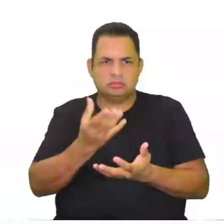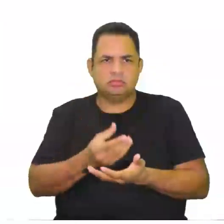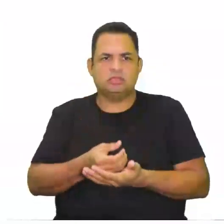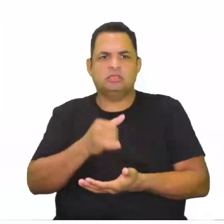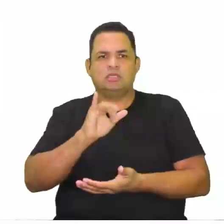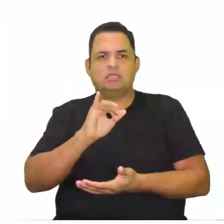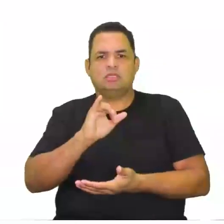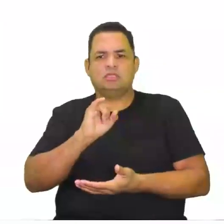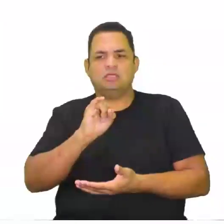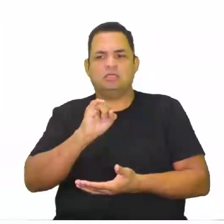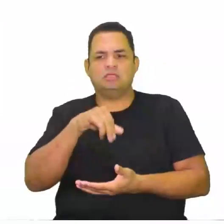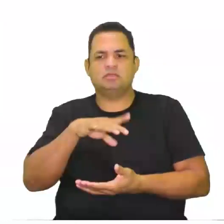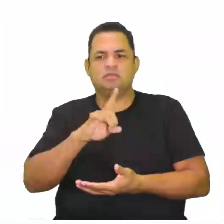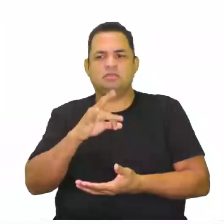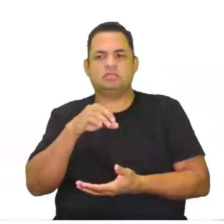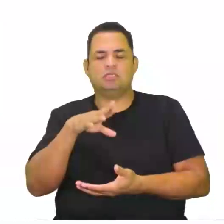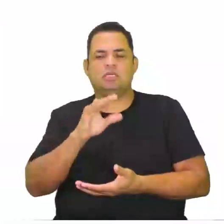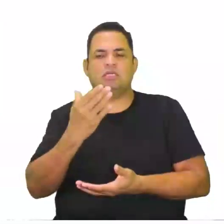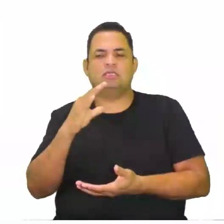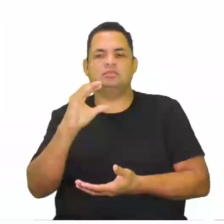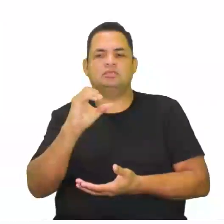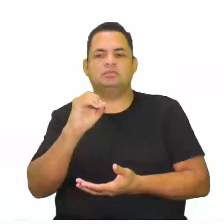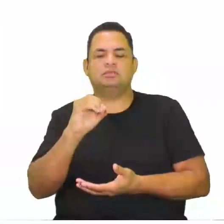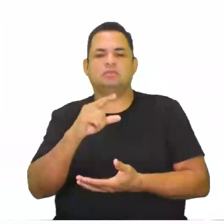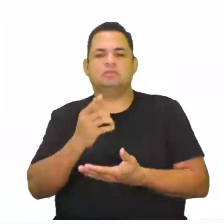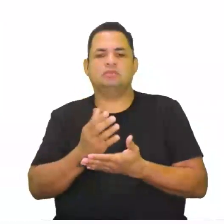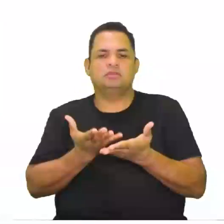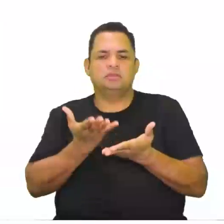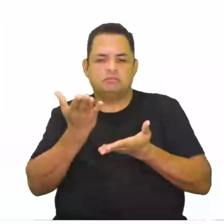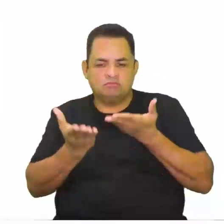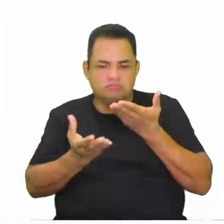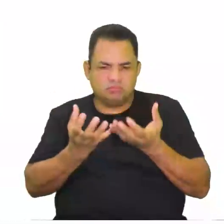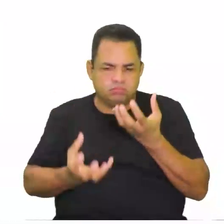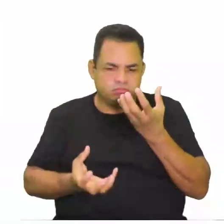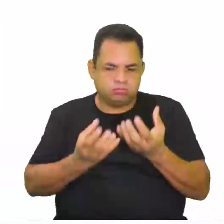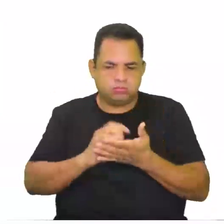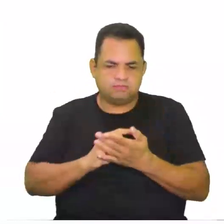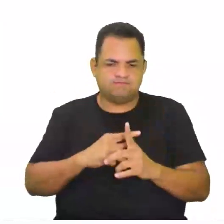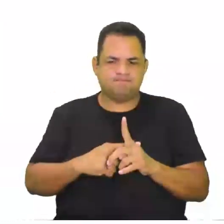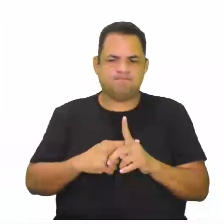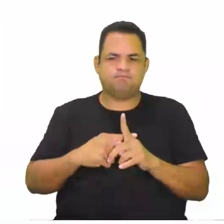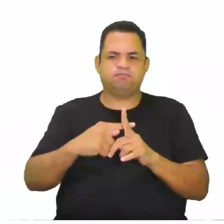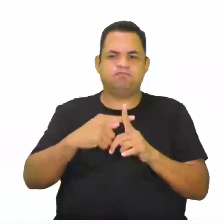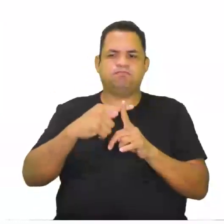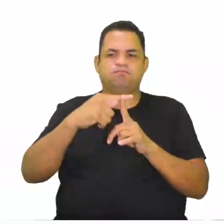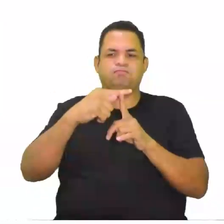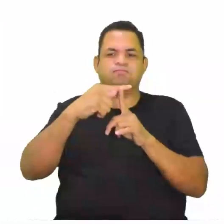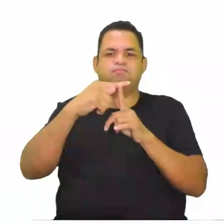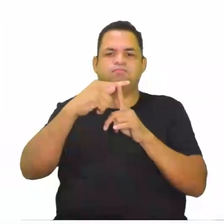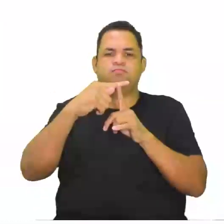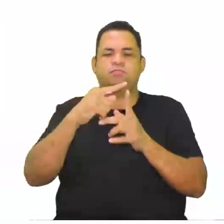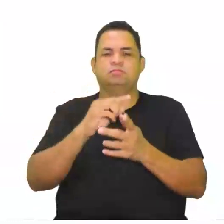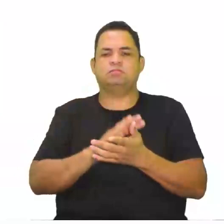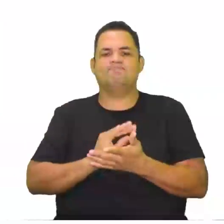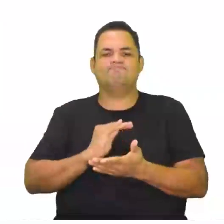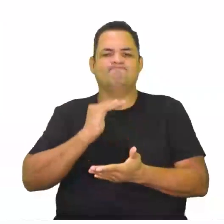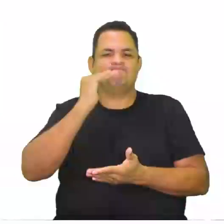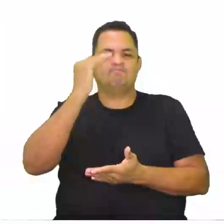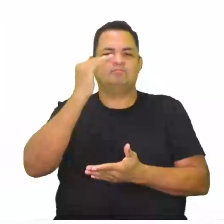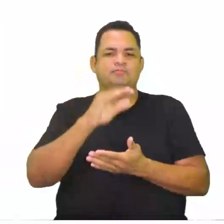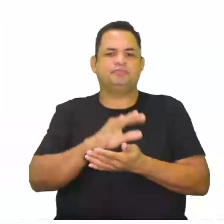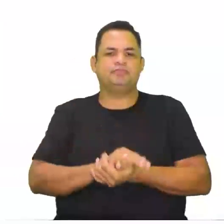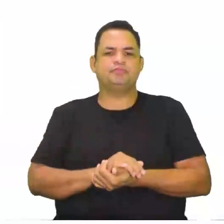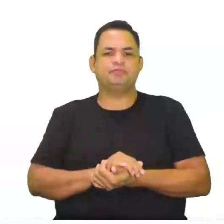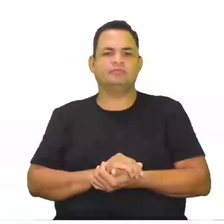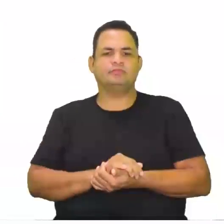do lixo. A queima desse lixo em altas temperaturas, tá? Isso aqui ele